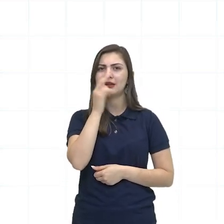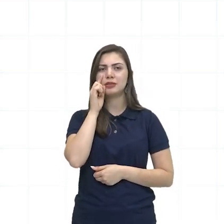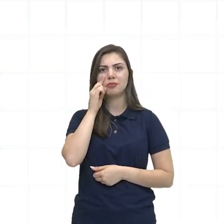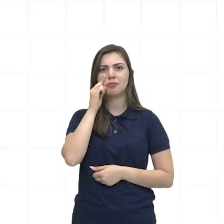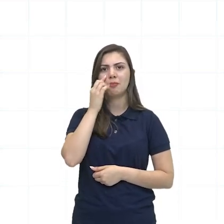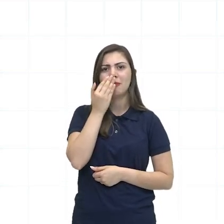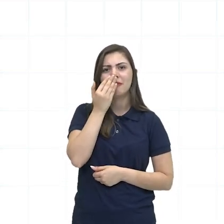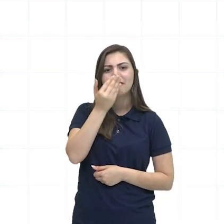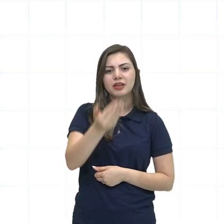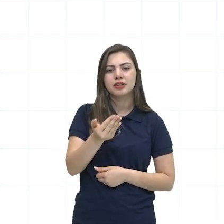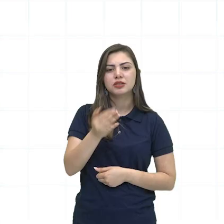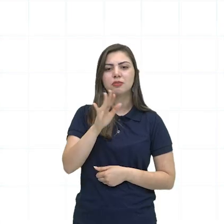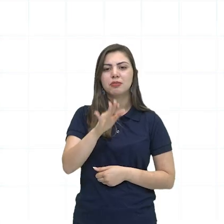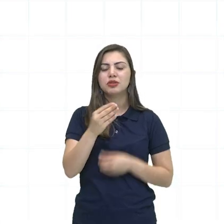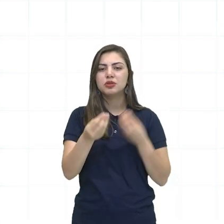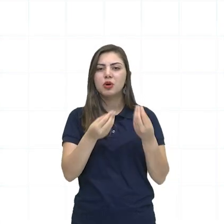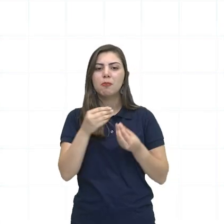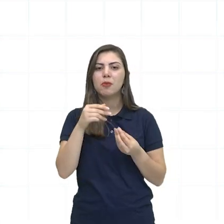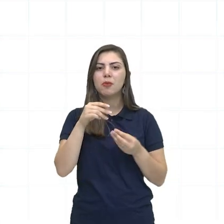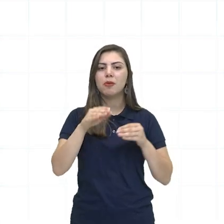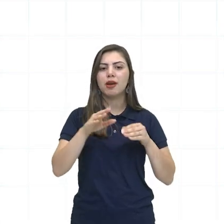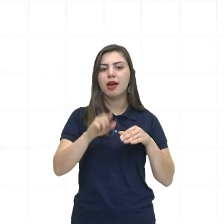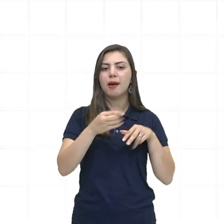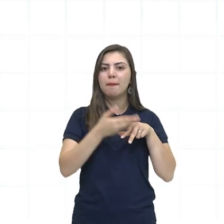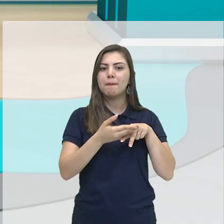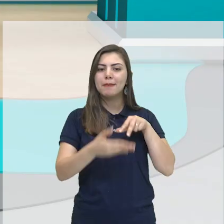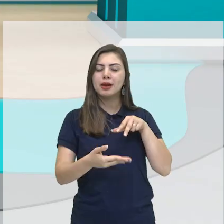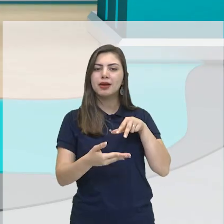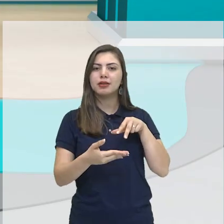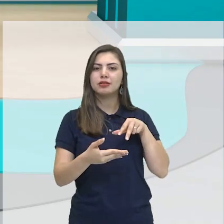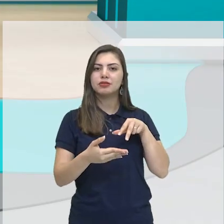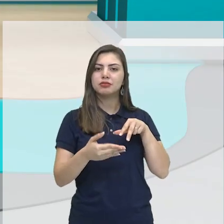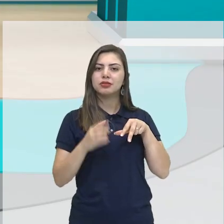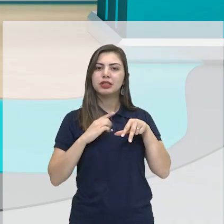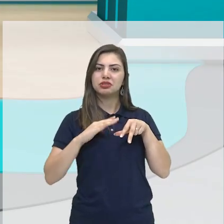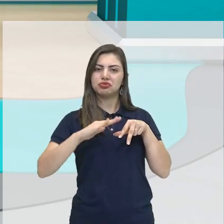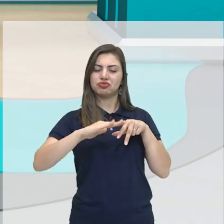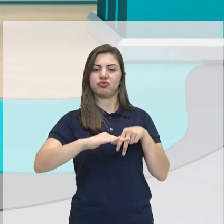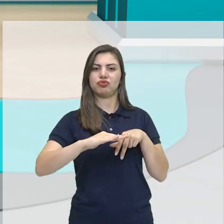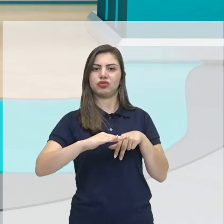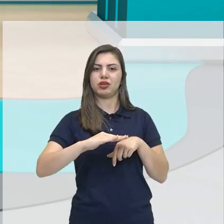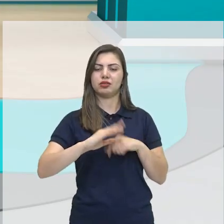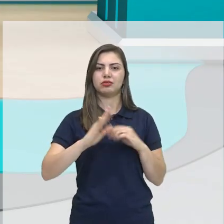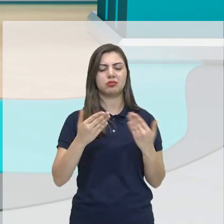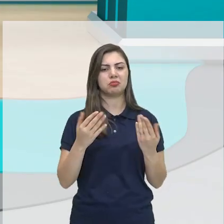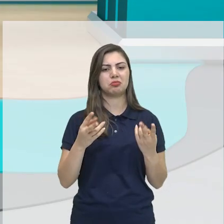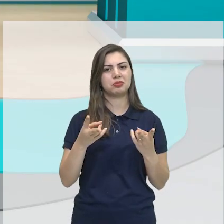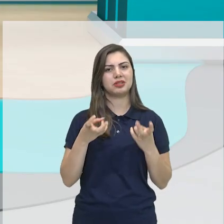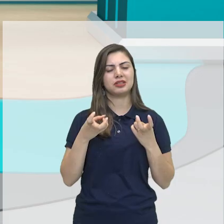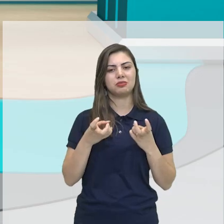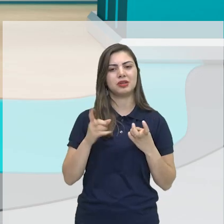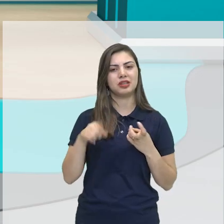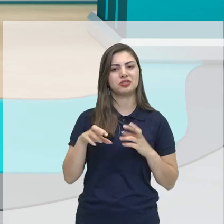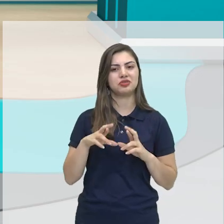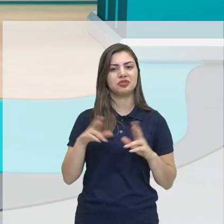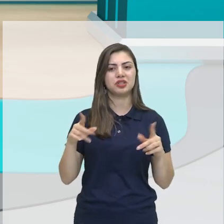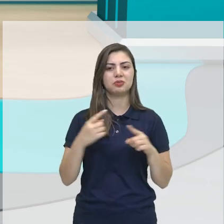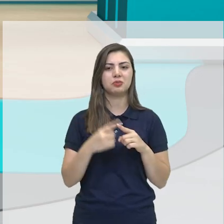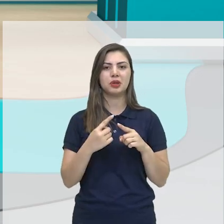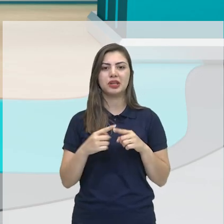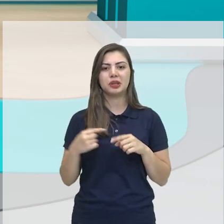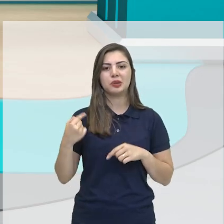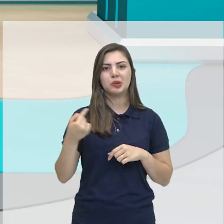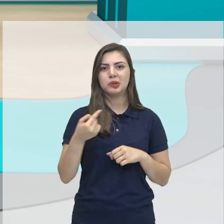até anti-anatômico, né? Então, a gente vai trazer aqui para a nossa sala uma representação dessa pintura